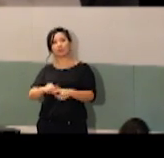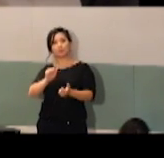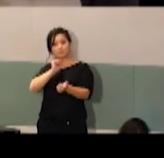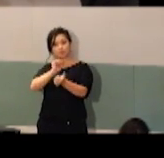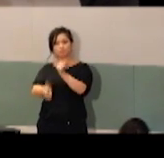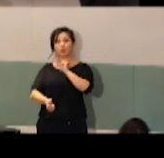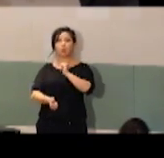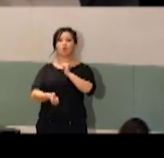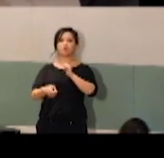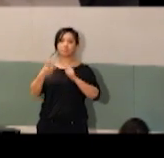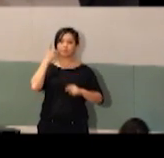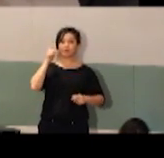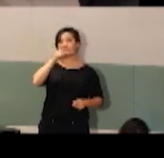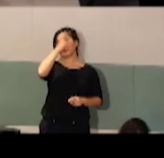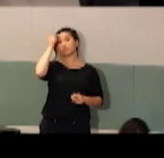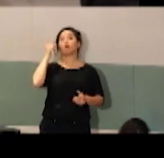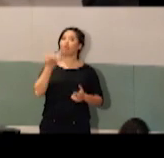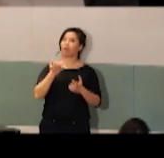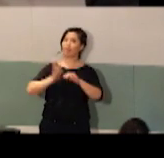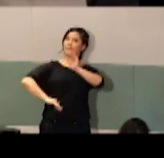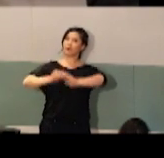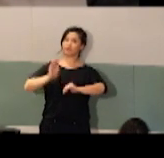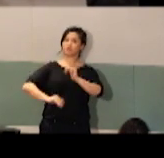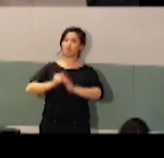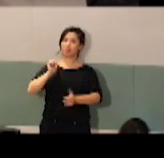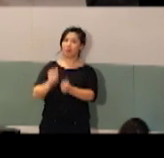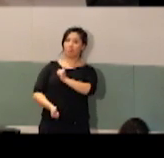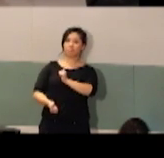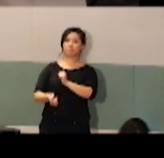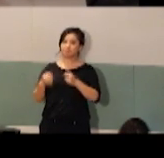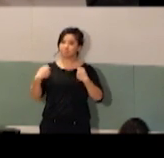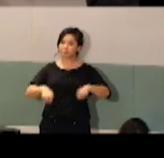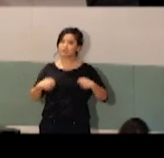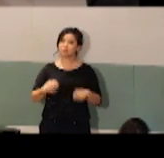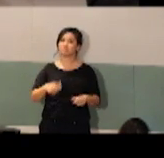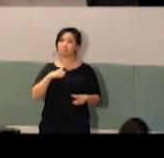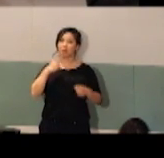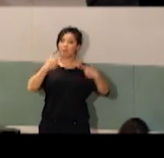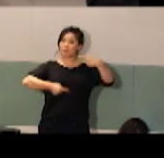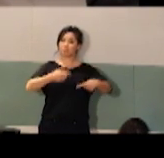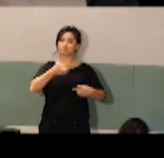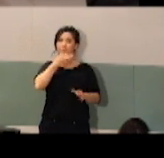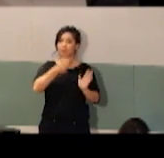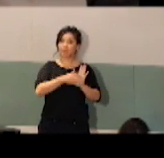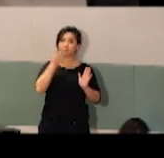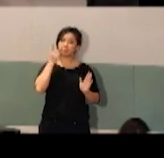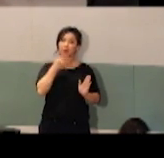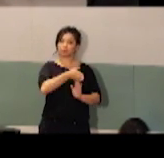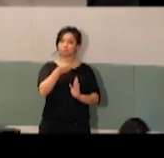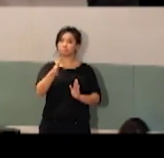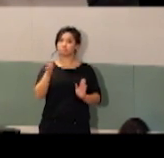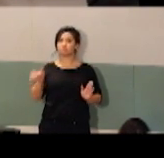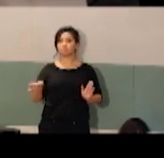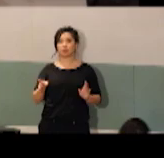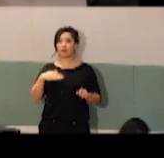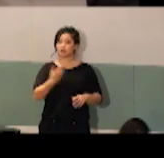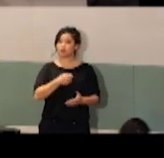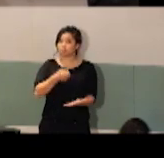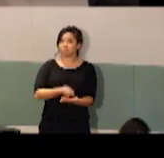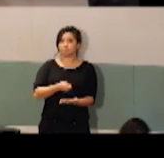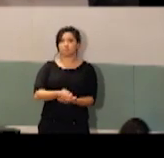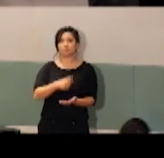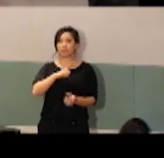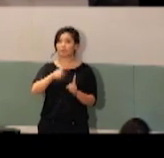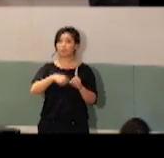todos. Eu entendo que a nova política exige que a gente dê continuidade àquilo que é positivo, independente